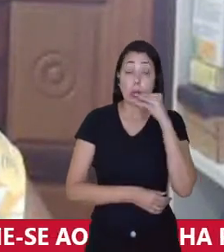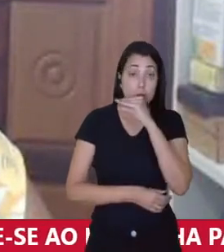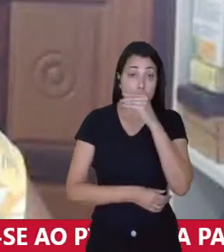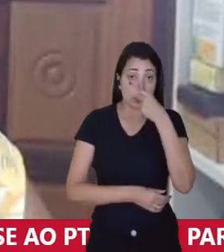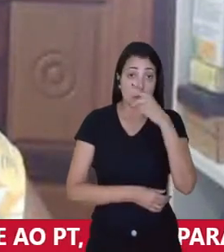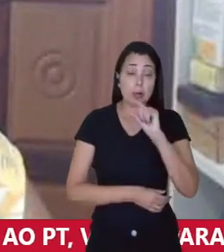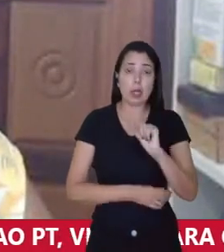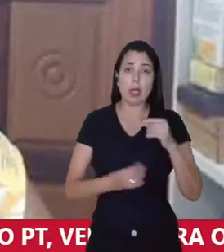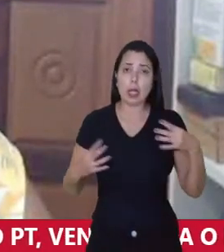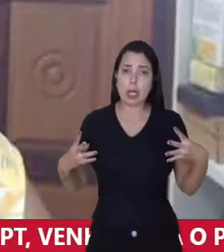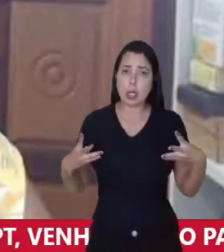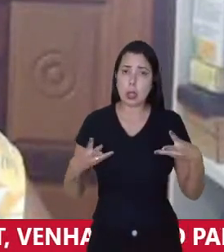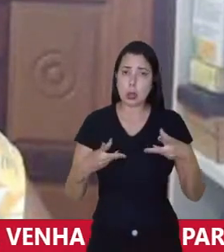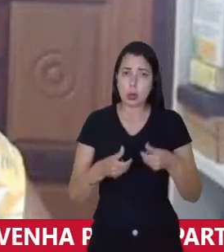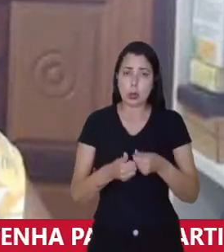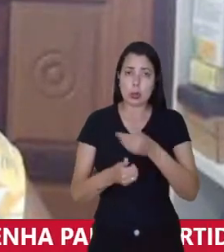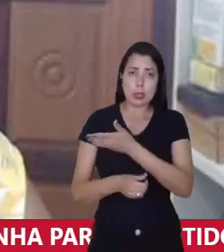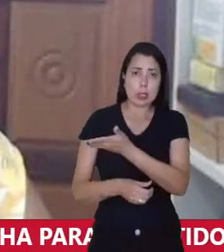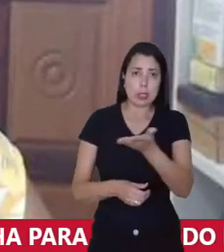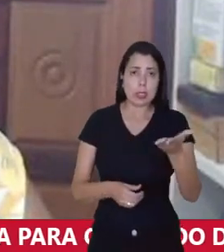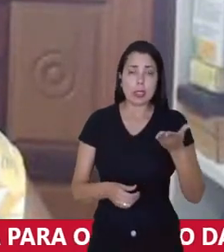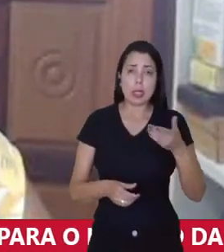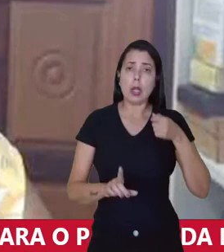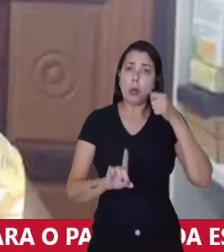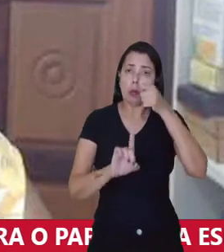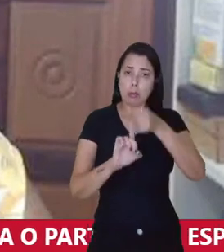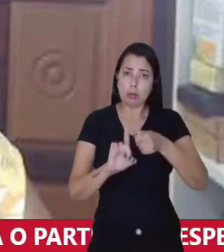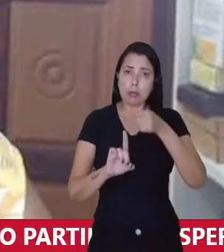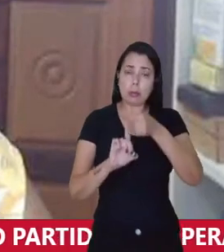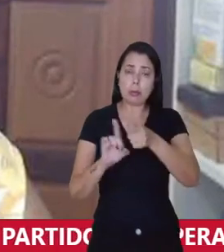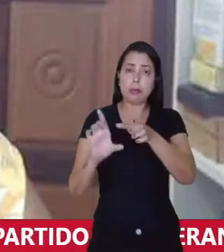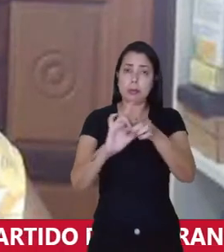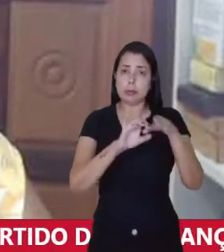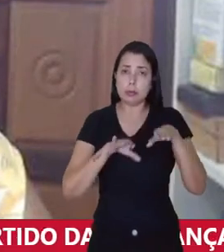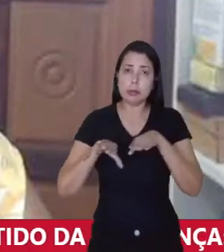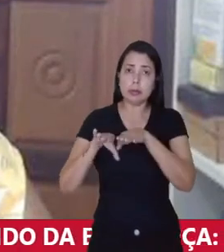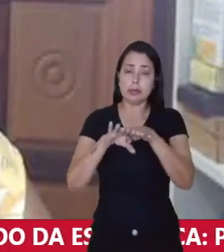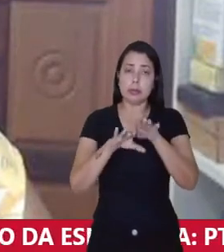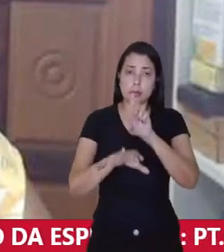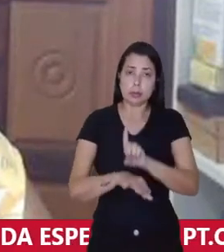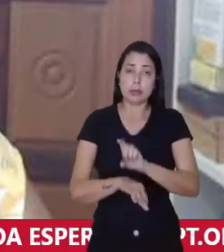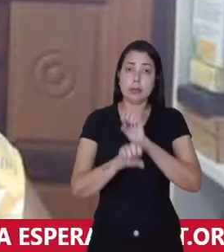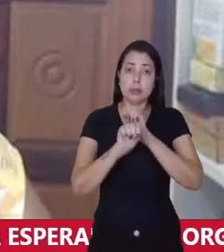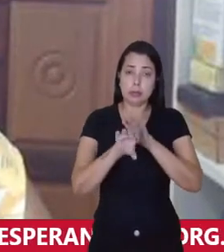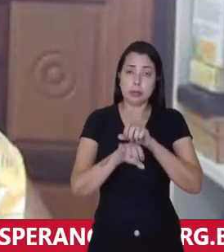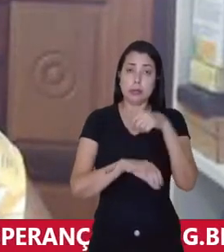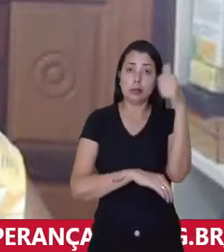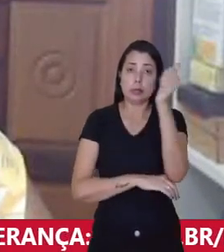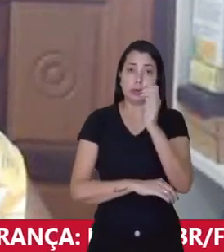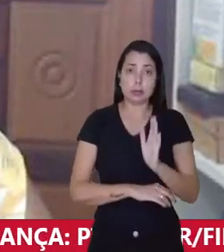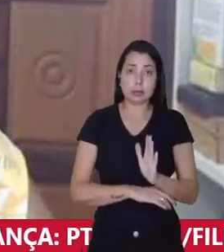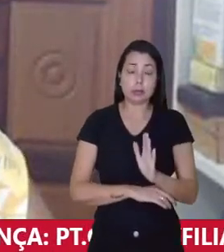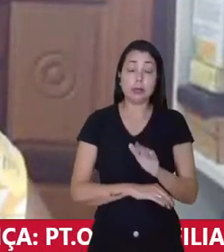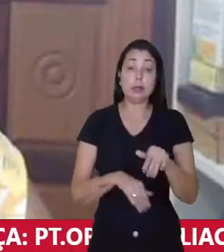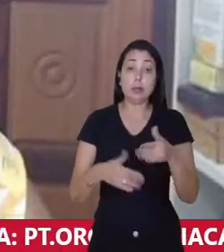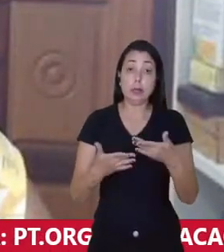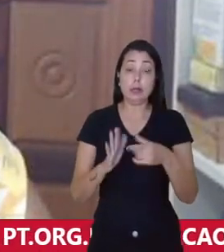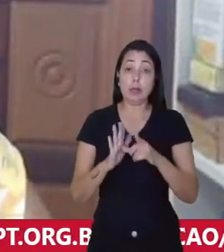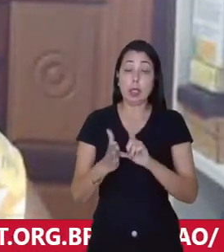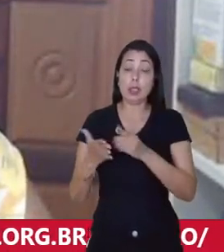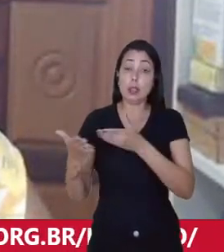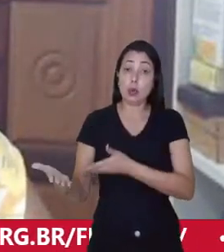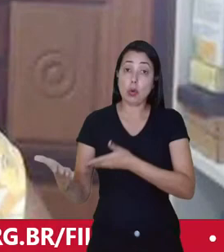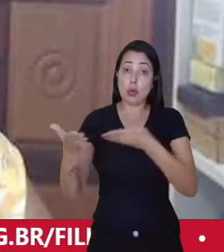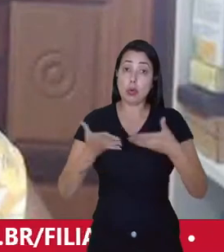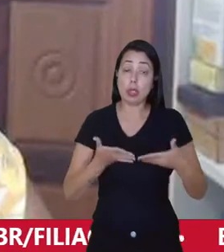para todos e todas aquelas que lutam pela democracia e pelo direito à educação no Brasil. E aí, antes de chamar as